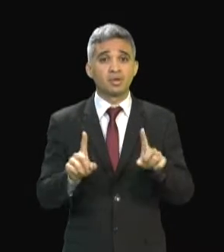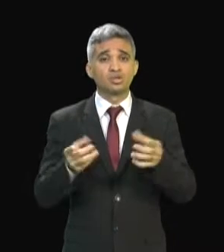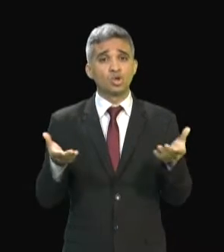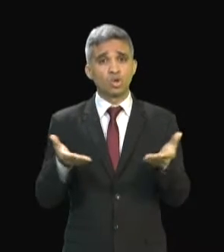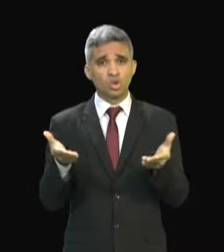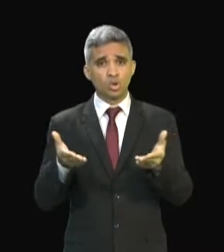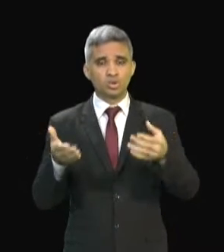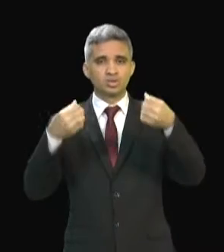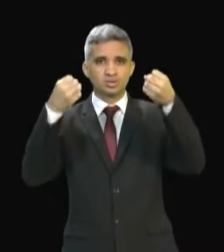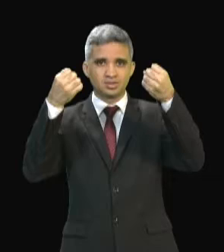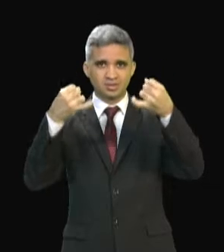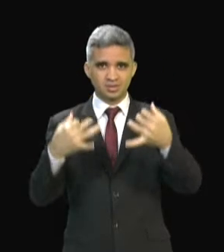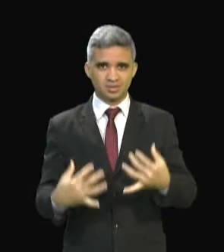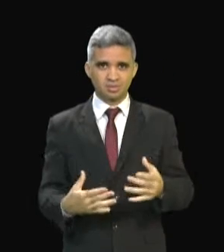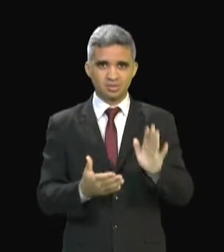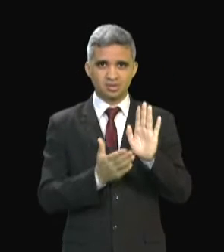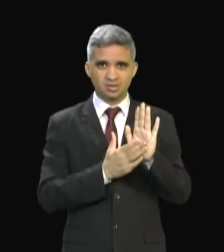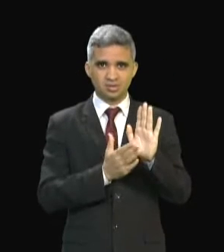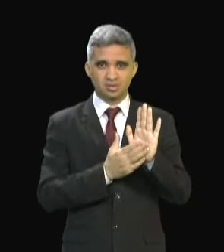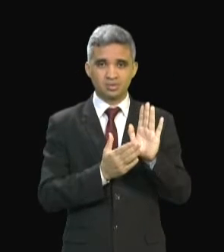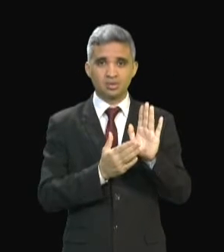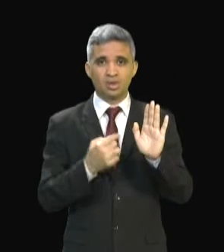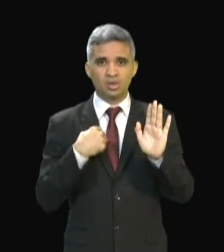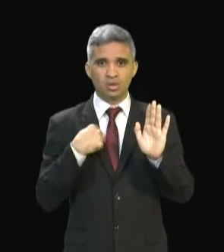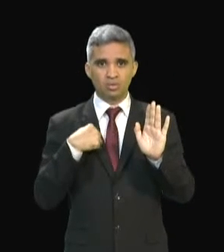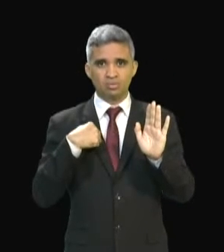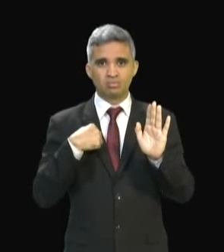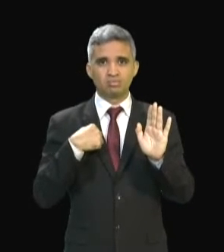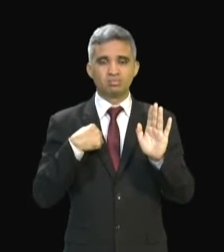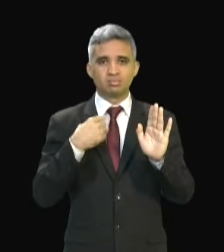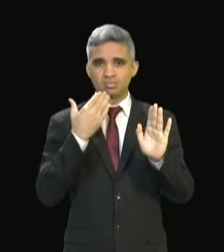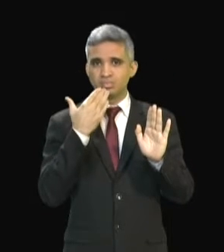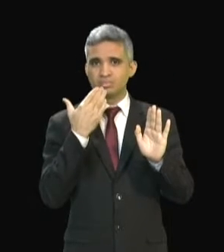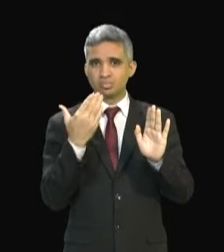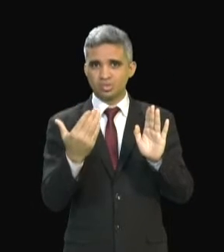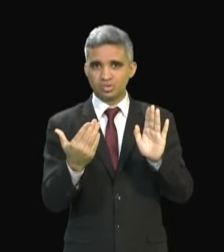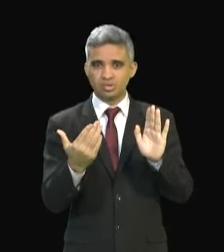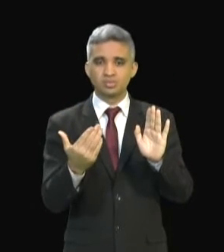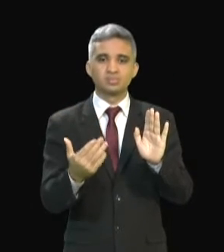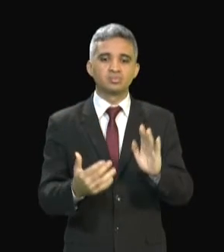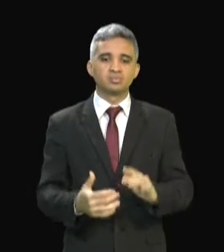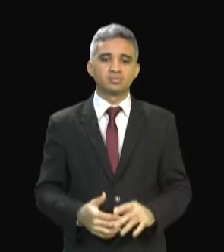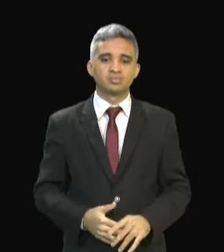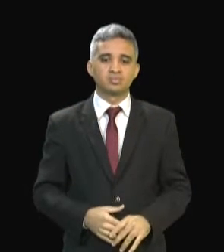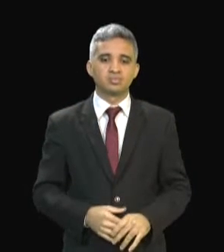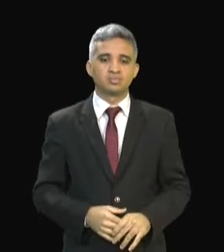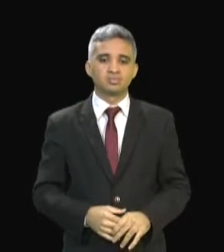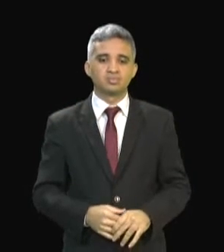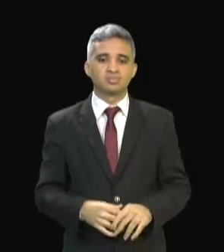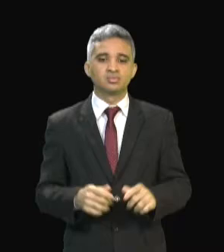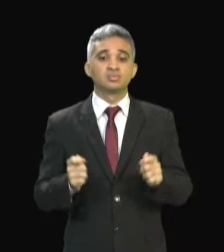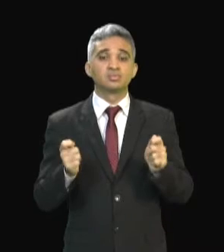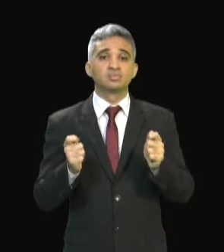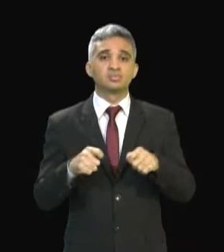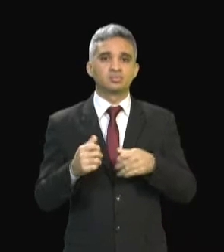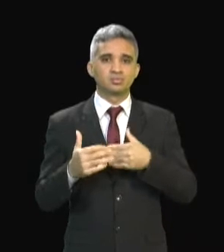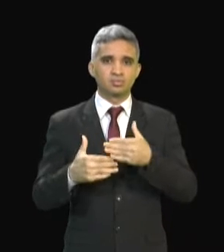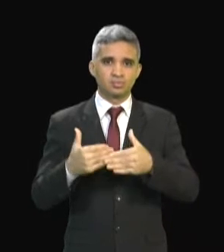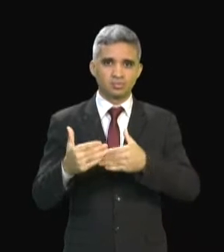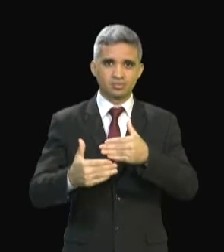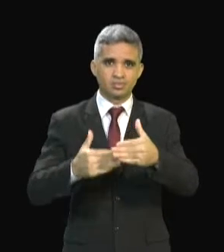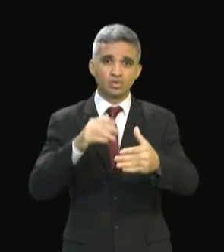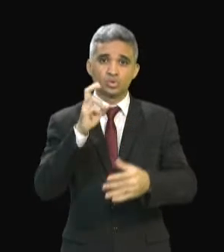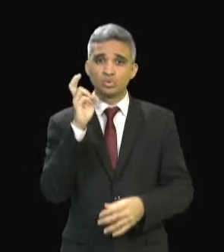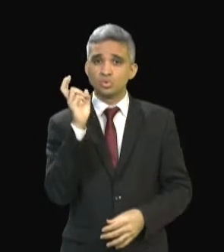autoria que solicita por essa casa legislativa a tramitação em pedido de